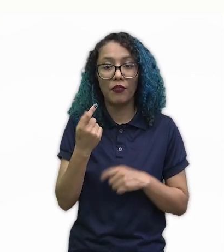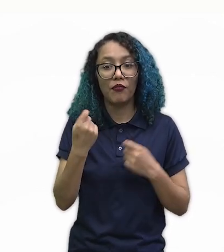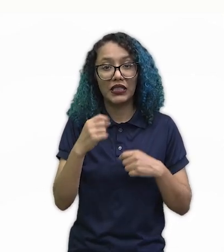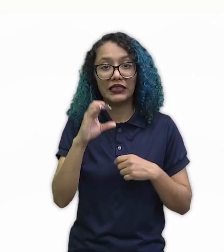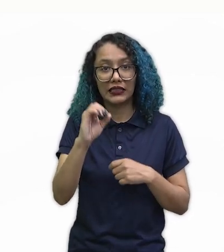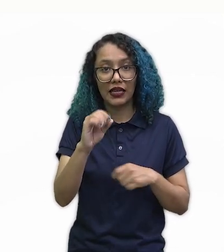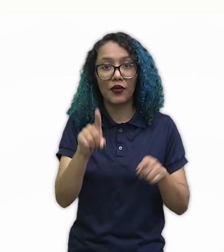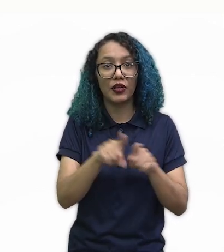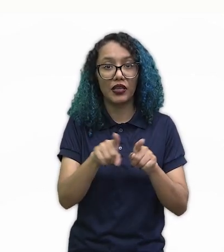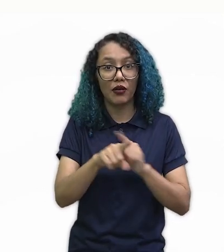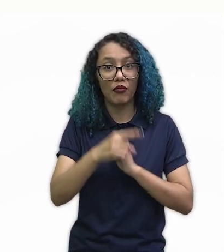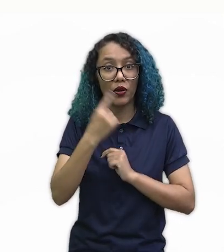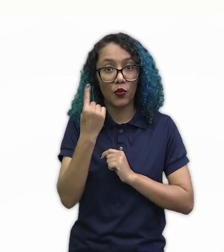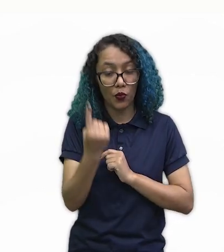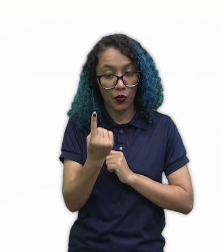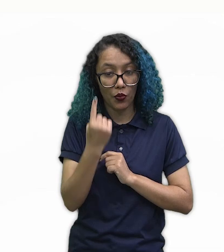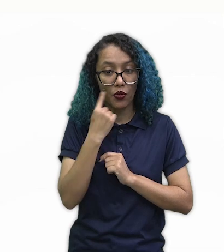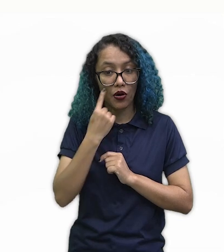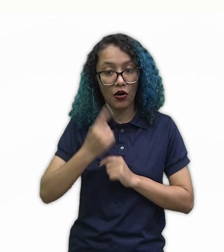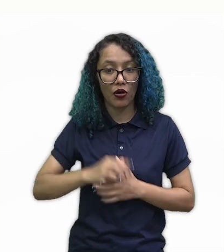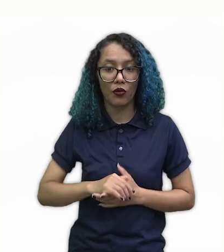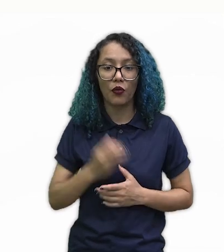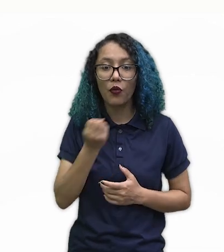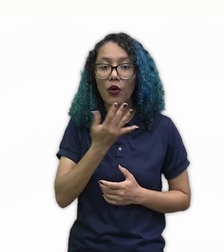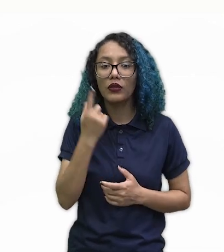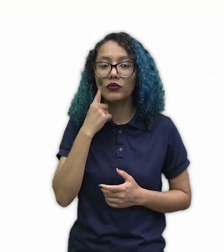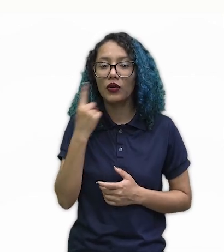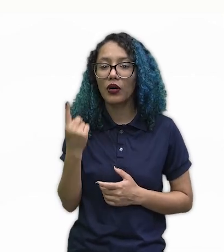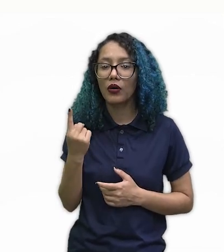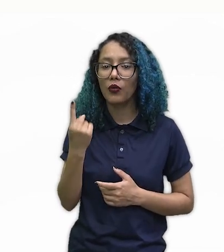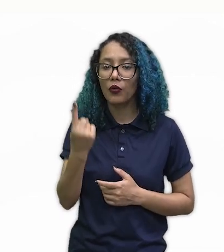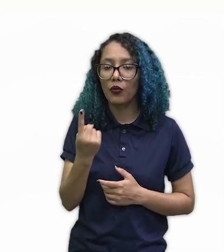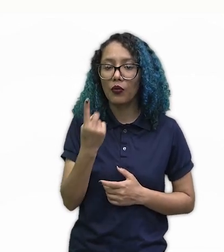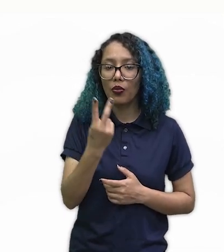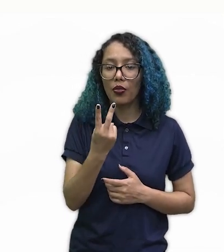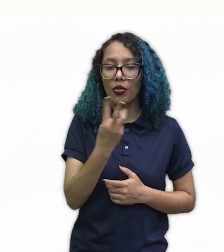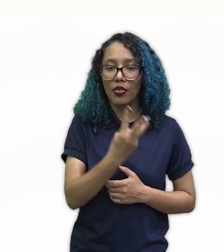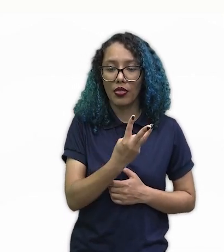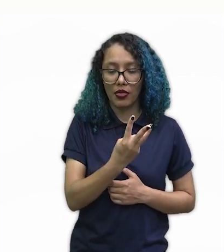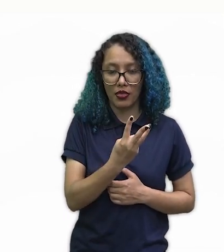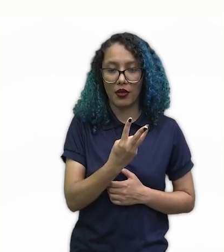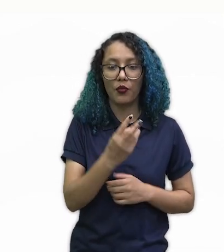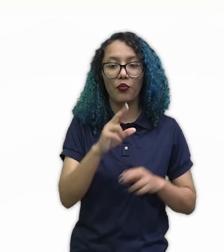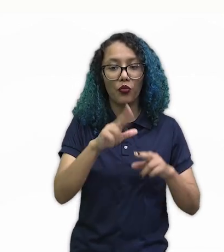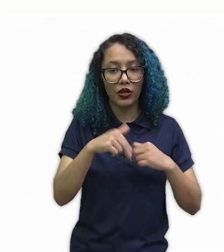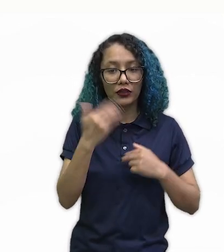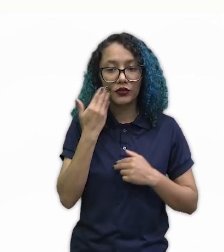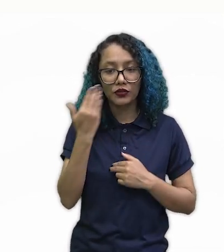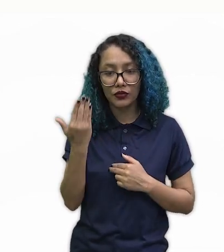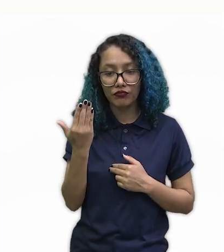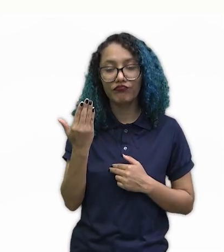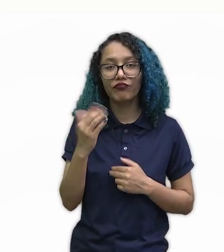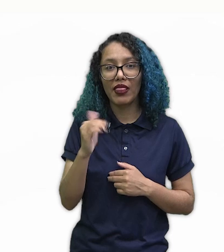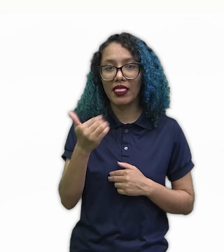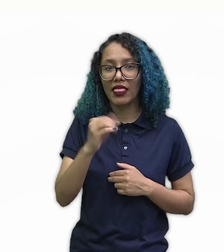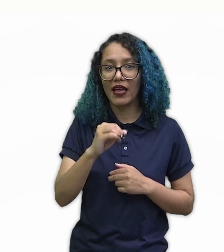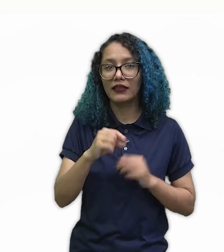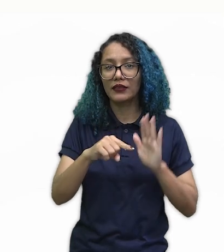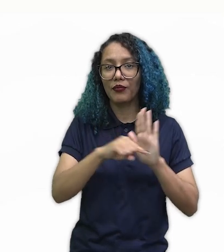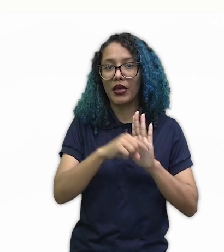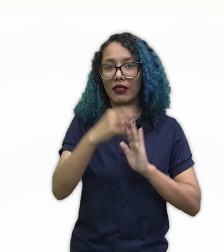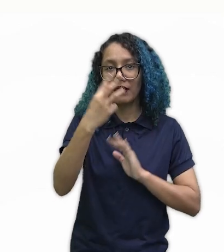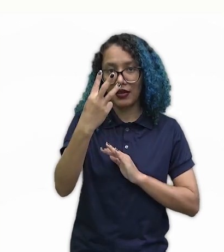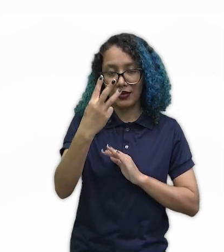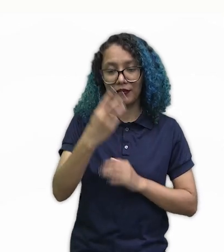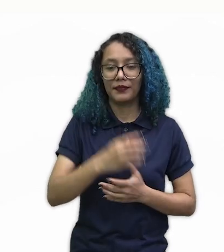e também o 1. Ó. Então, eu tenho 1, 2, 3. Por isso que aqui nós temos 10 elevado